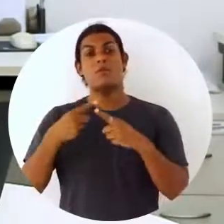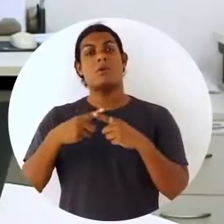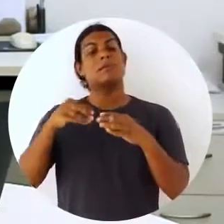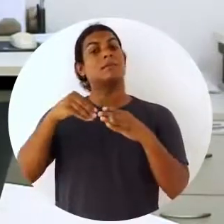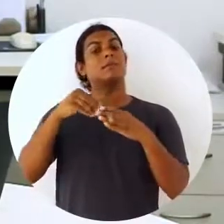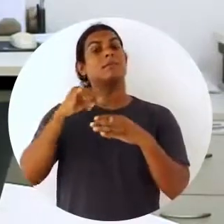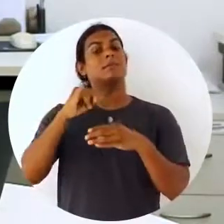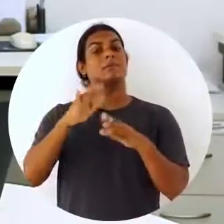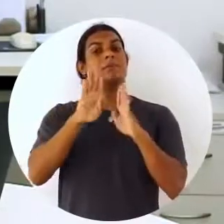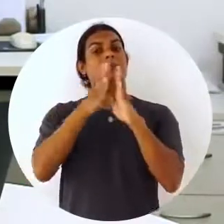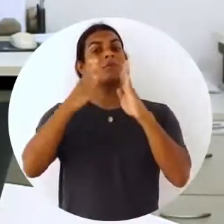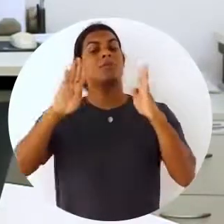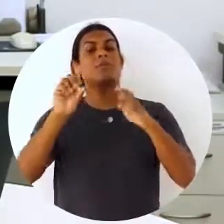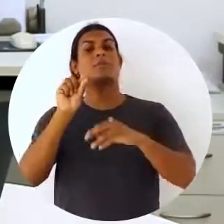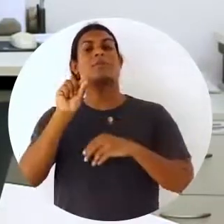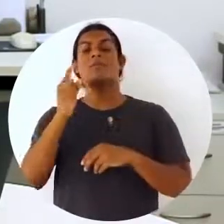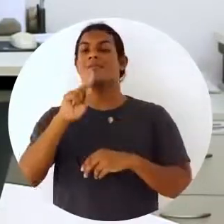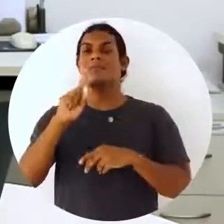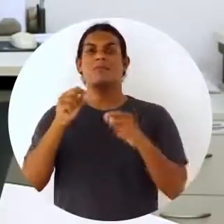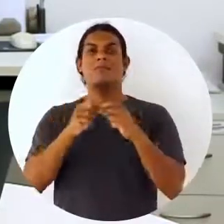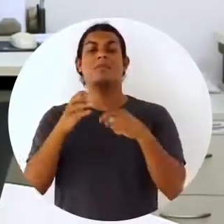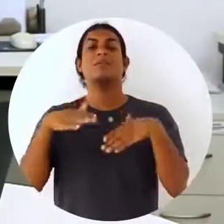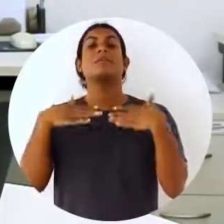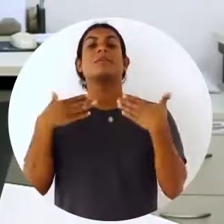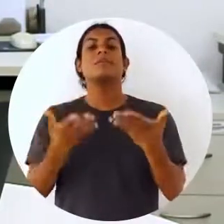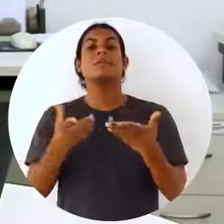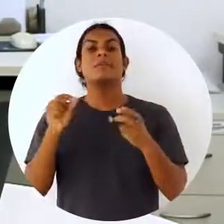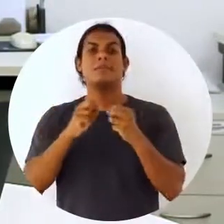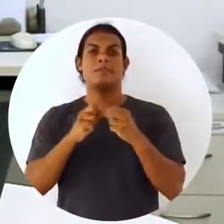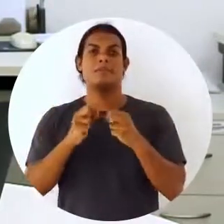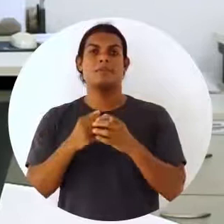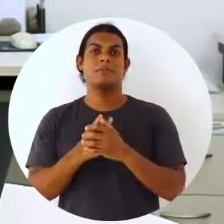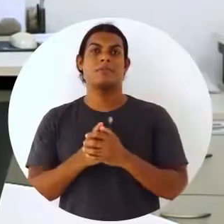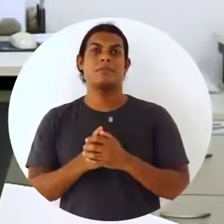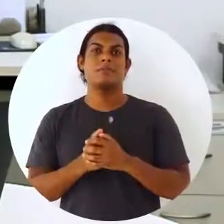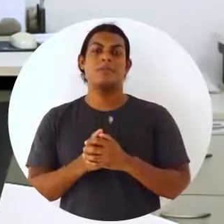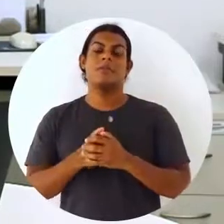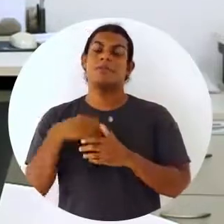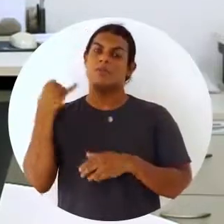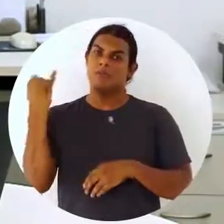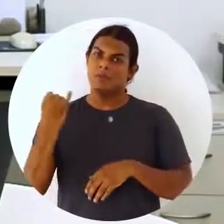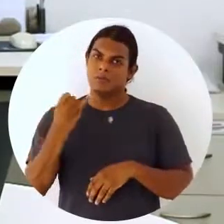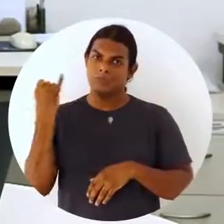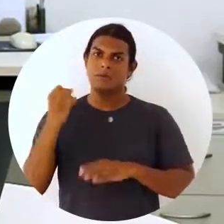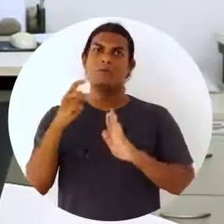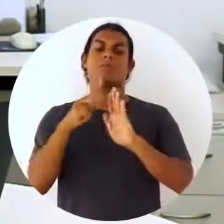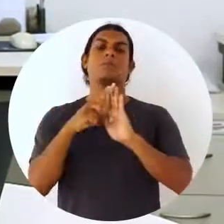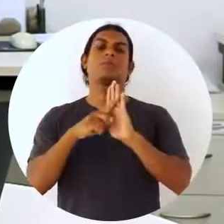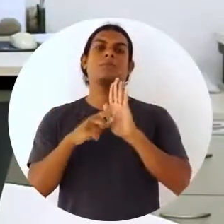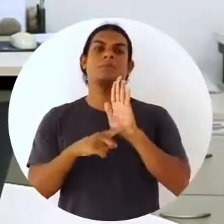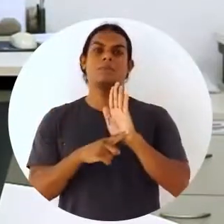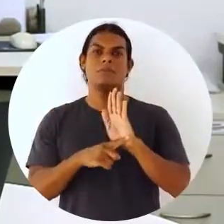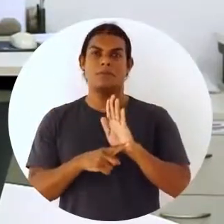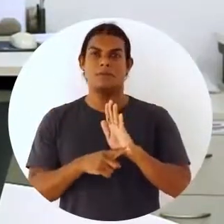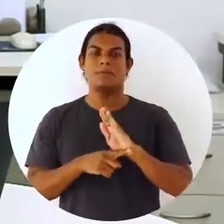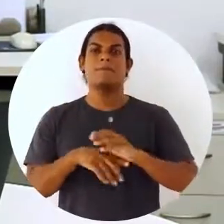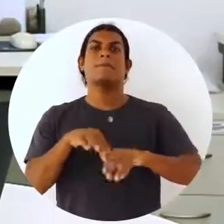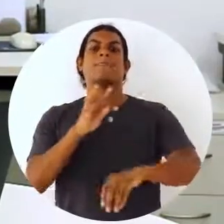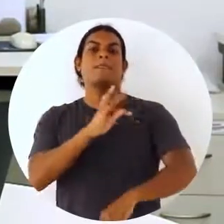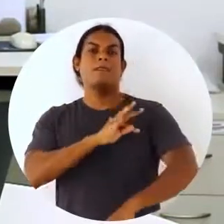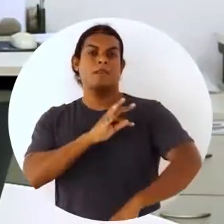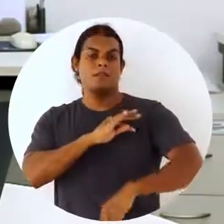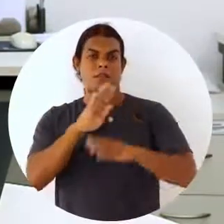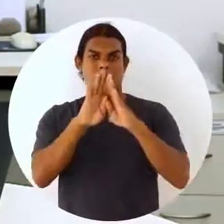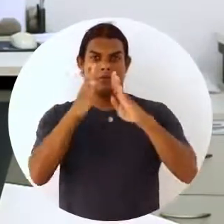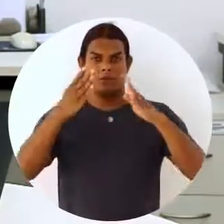não fizer, quem o fará? Então, a gente tem que incorporar essas atividades e o planejamento faz parte. O indivíduo e o técnico de biblioteca, ele tem